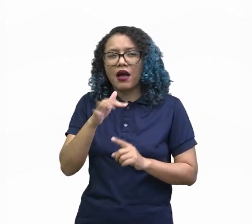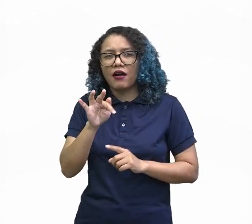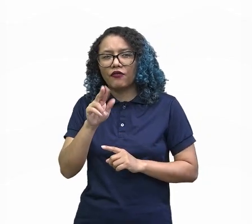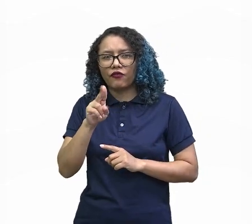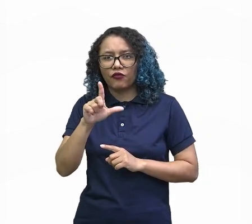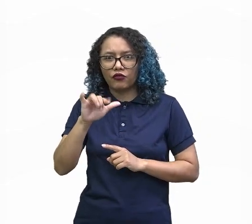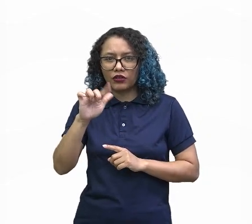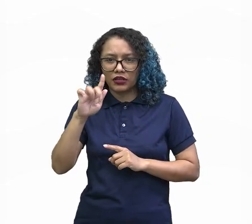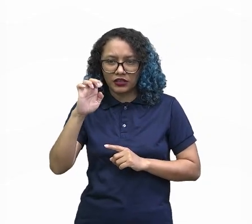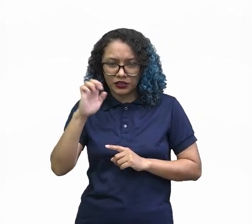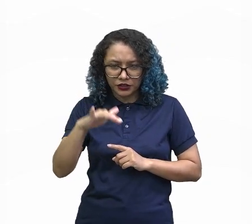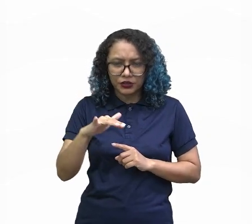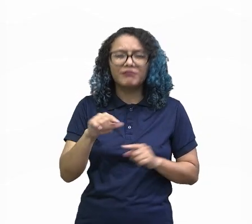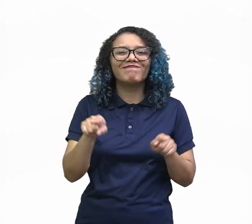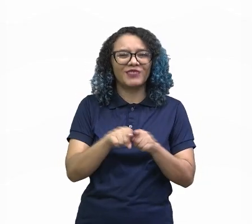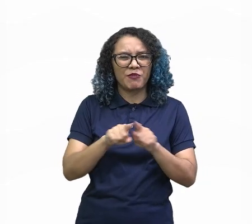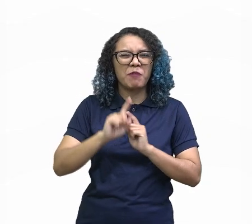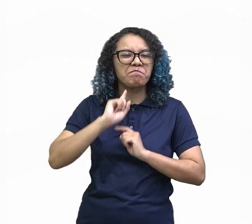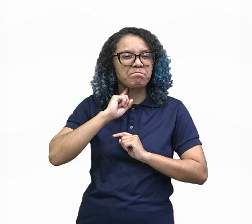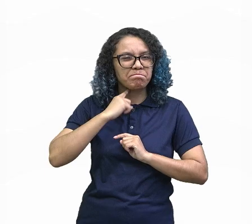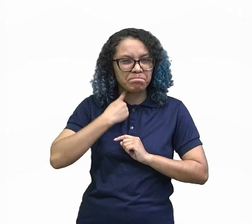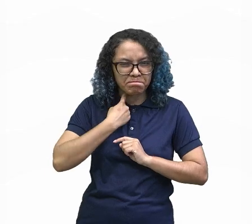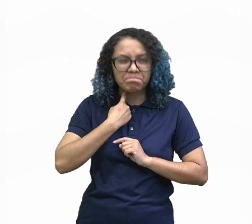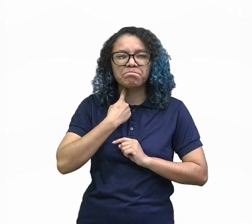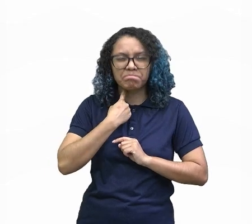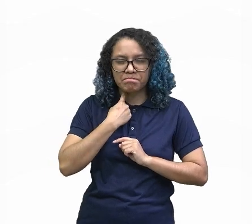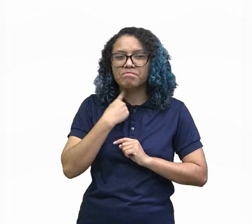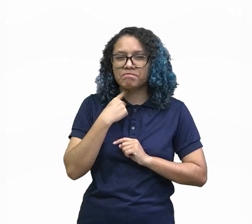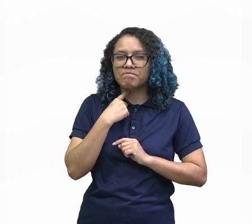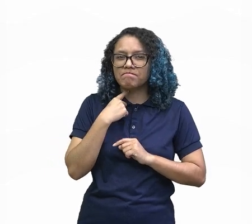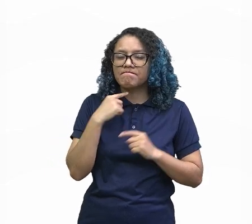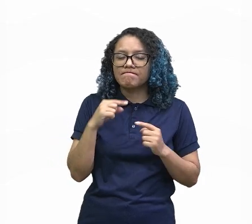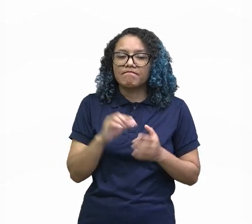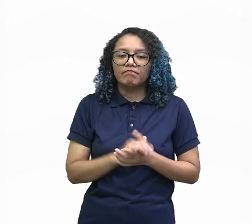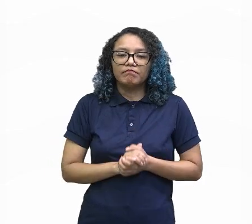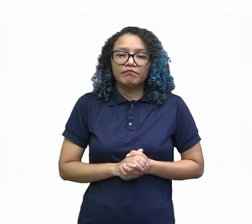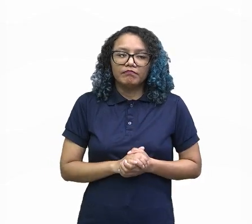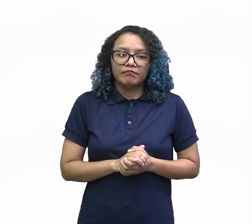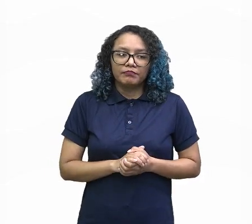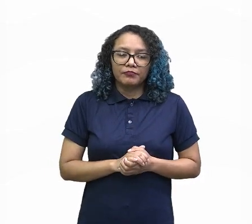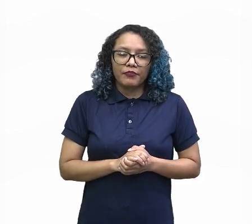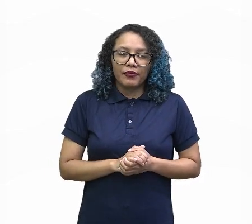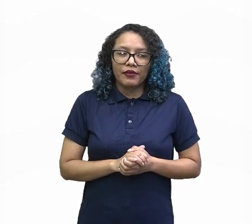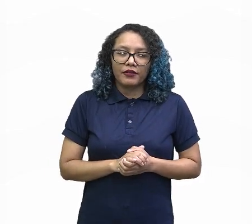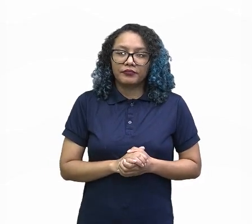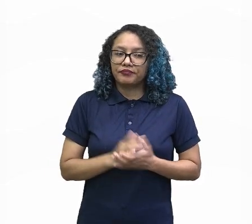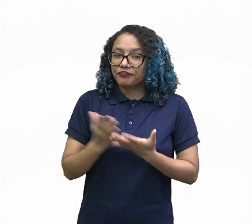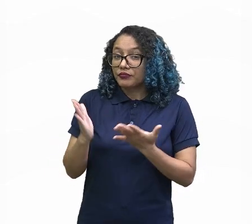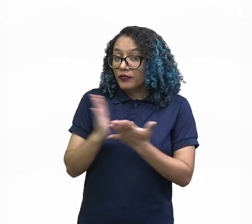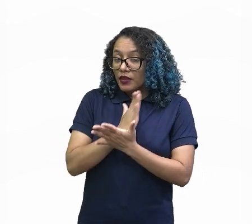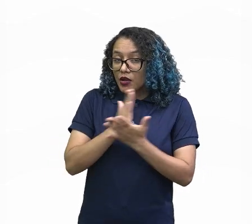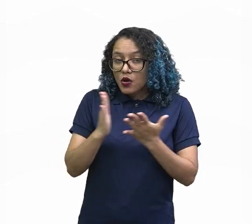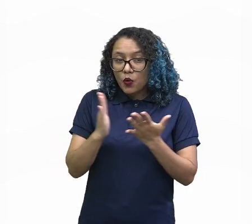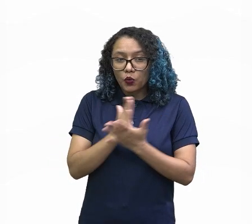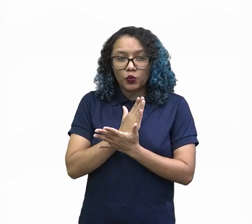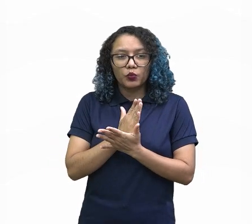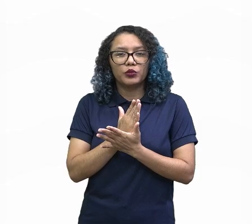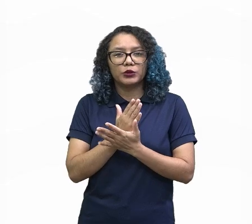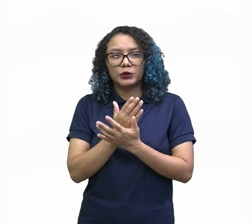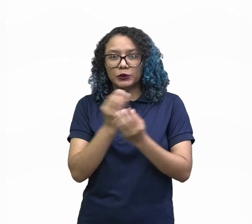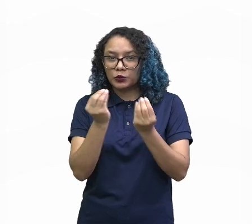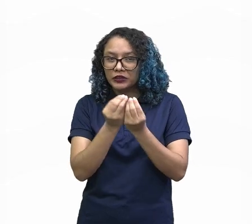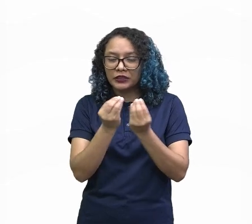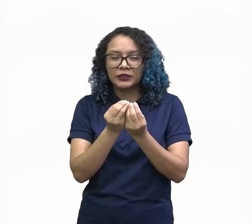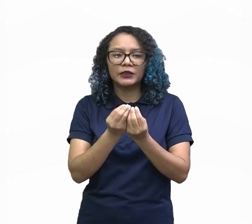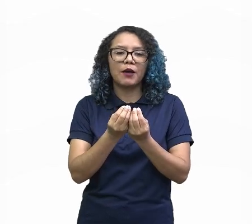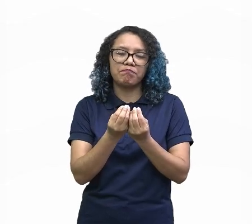também extremamente poluentes, certo? Então, aí a gente consegue observar esses poluentes, né, como a gente comentou, que